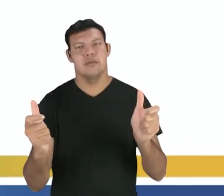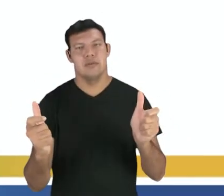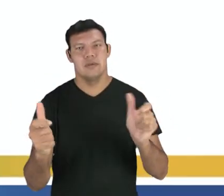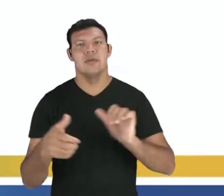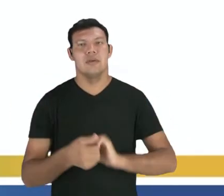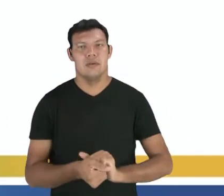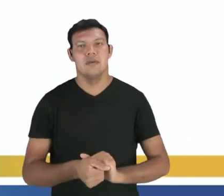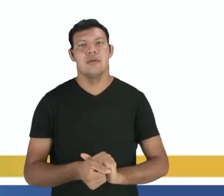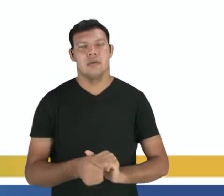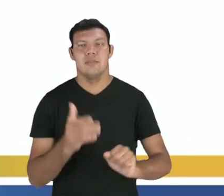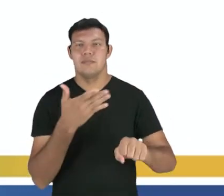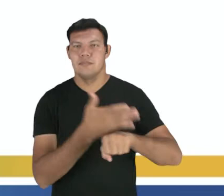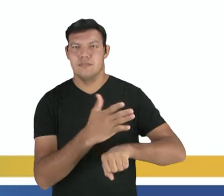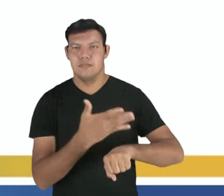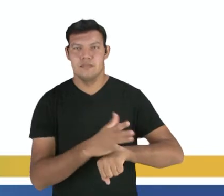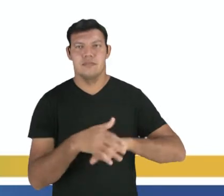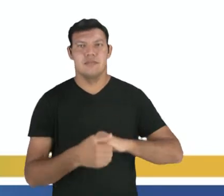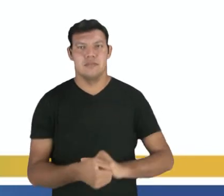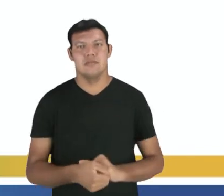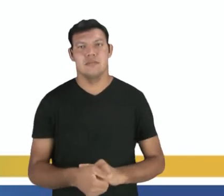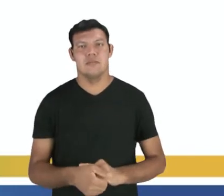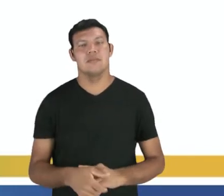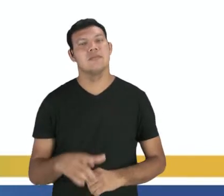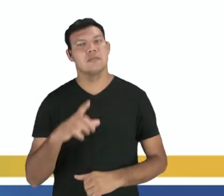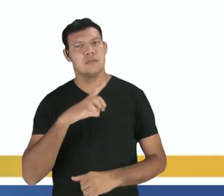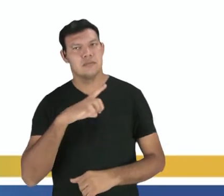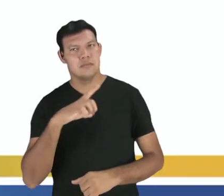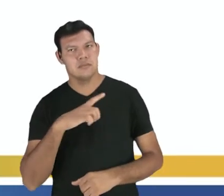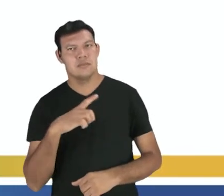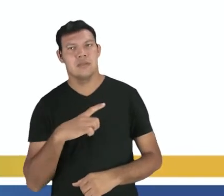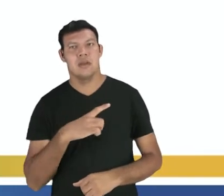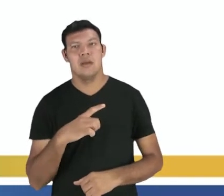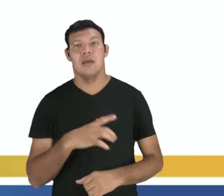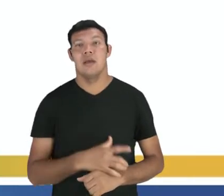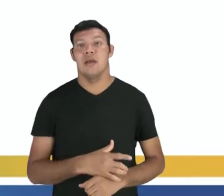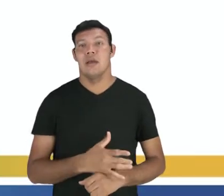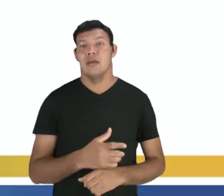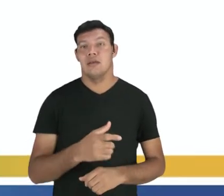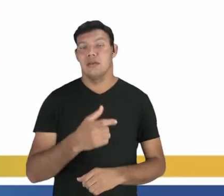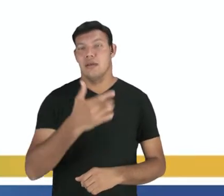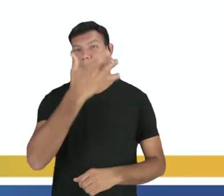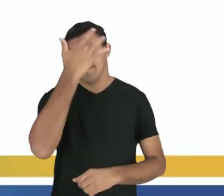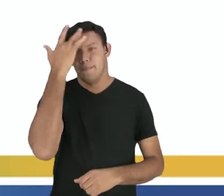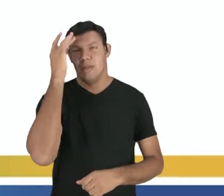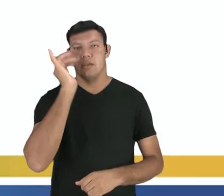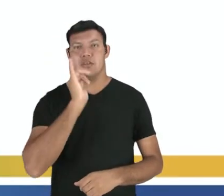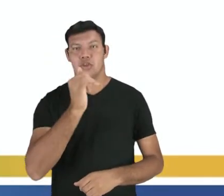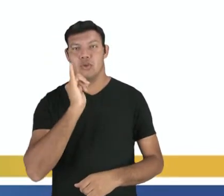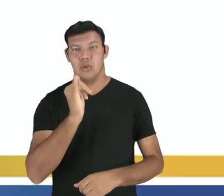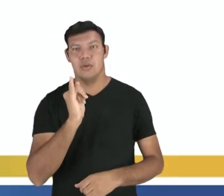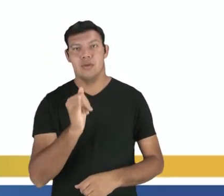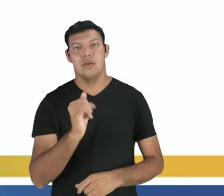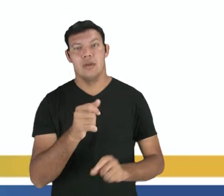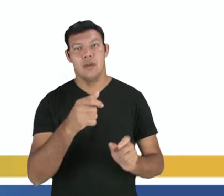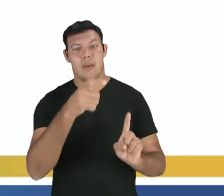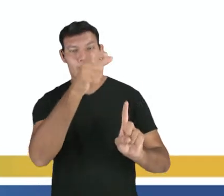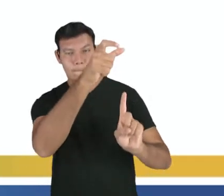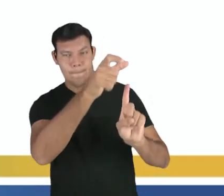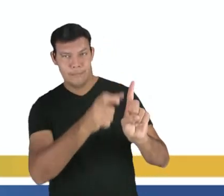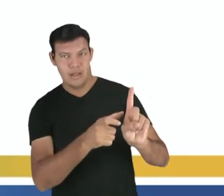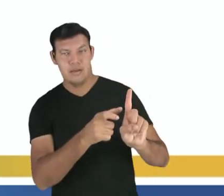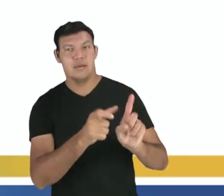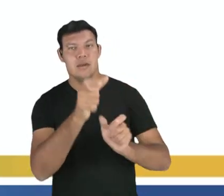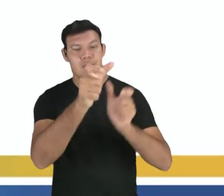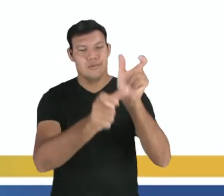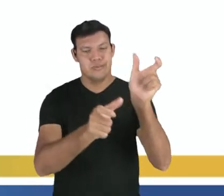parte das vezes ele participa da história porque nós temos também narradores em primeira pessoa que contam eles são